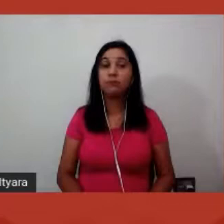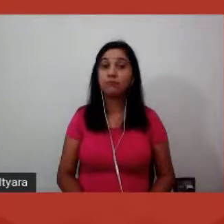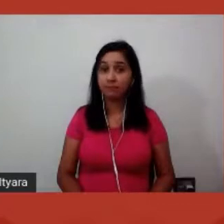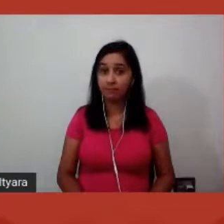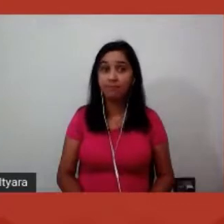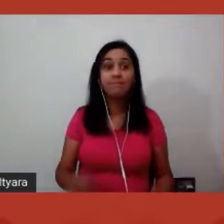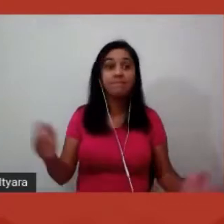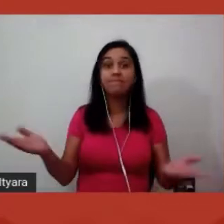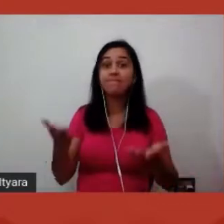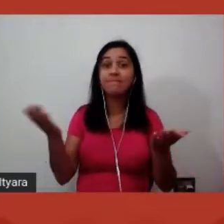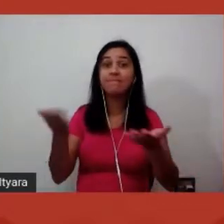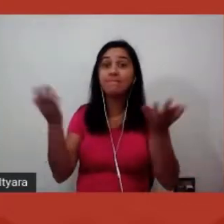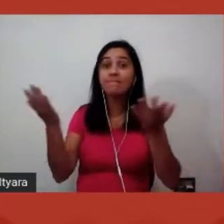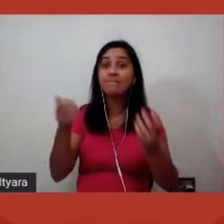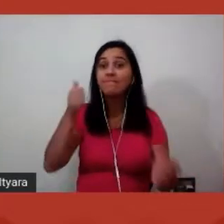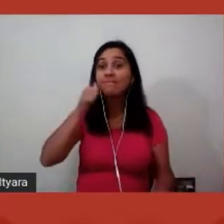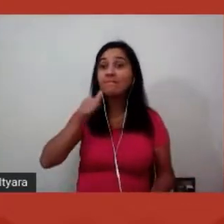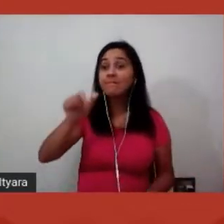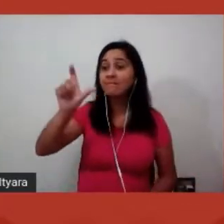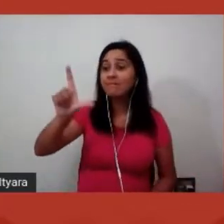Vamos lá, Larissa,